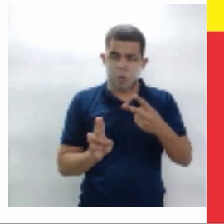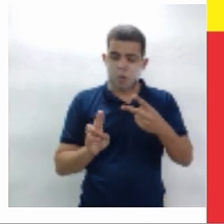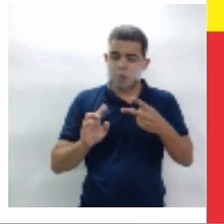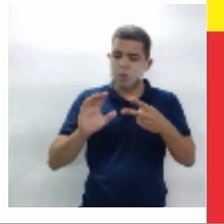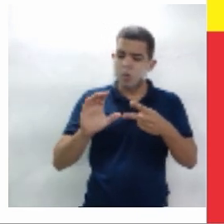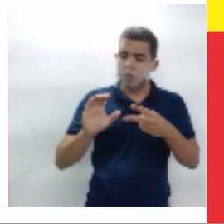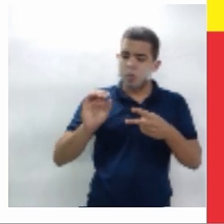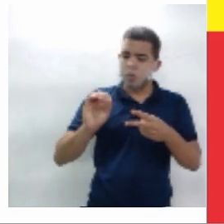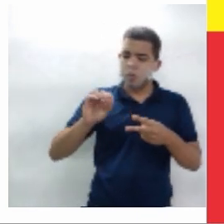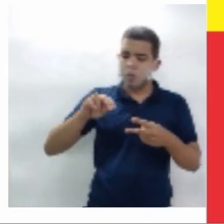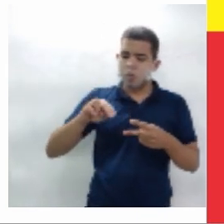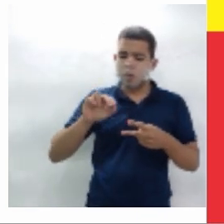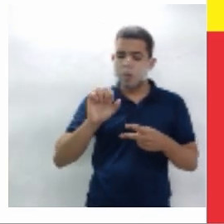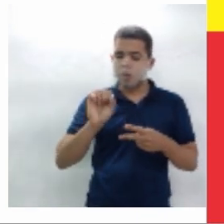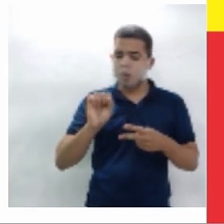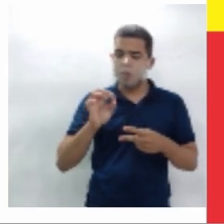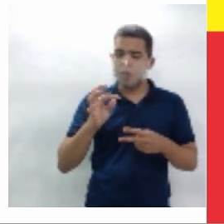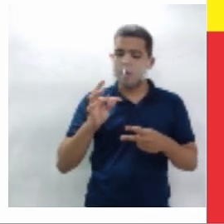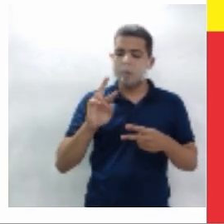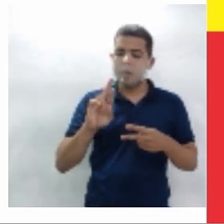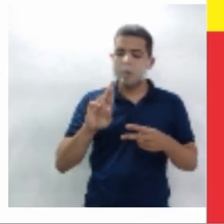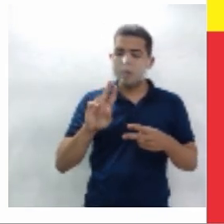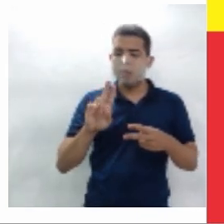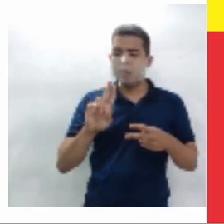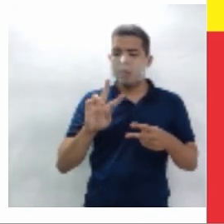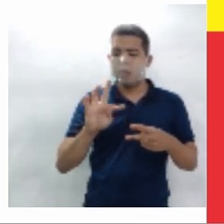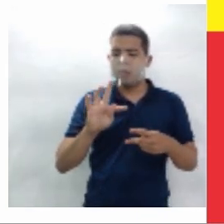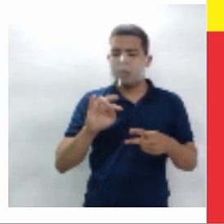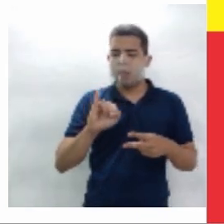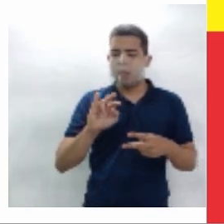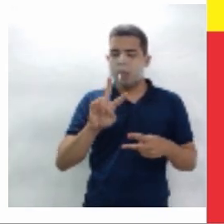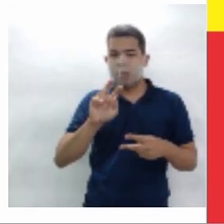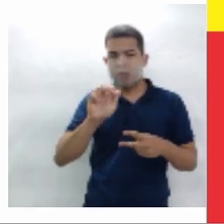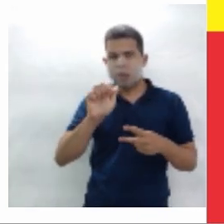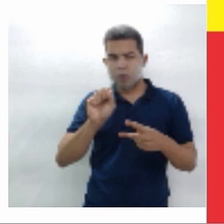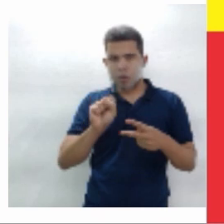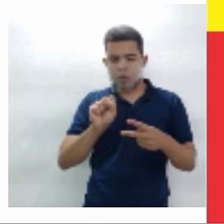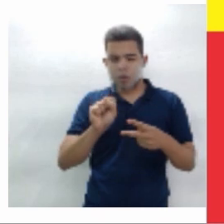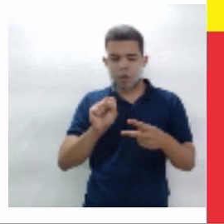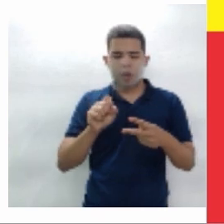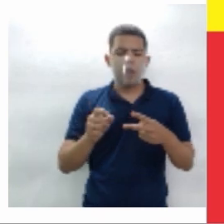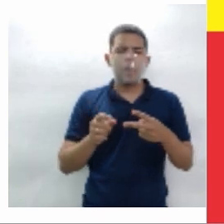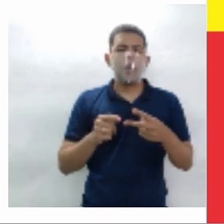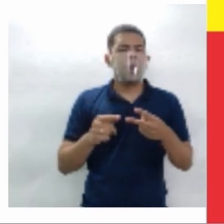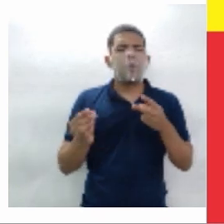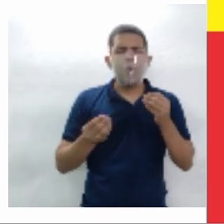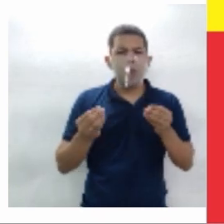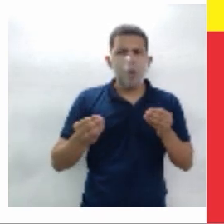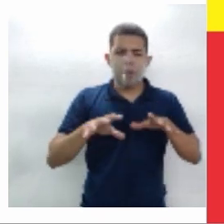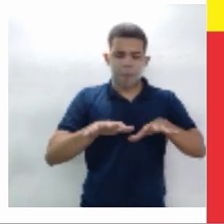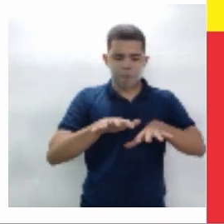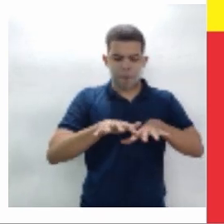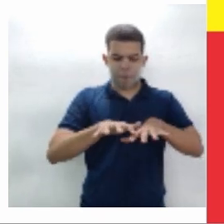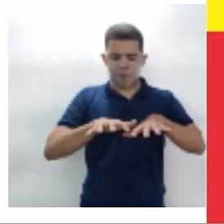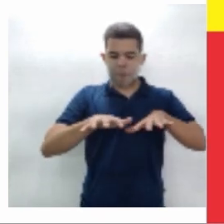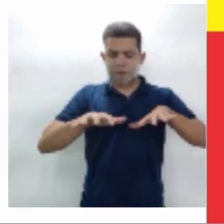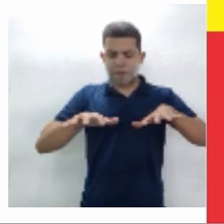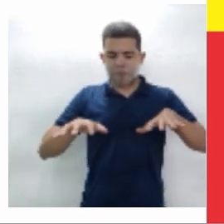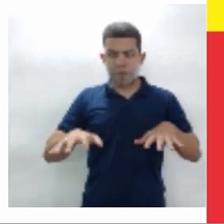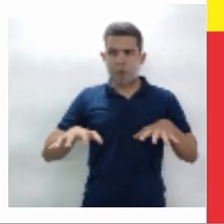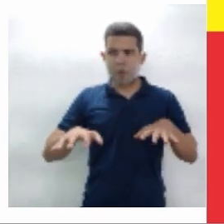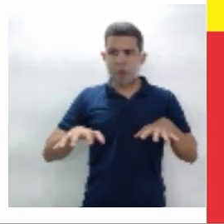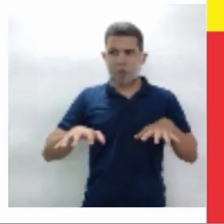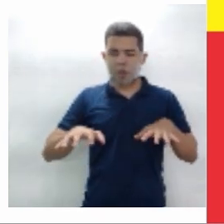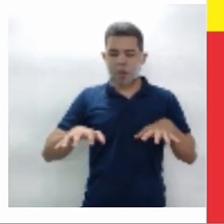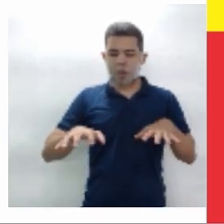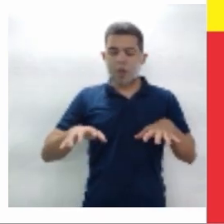são construtivas, ou seja, uma placa se afasta da outra e o material magmático